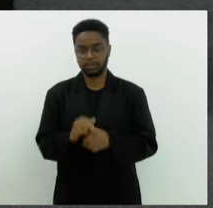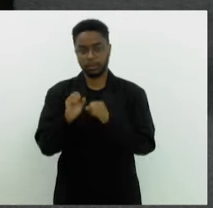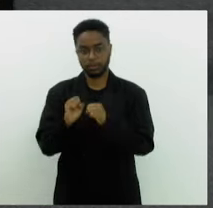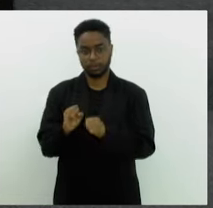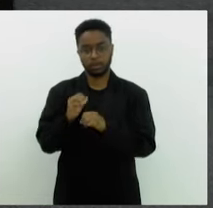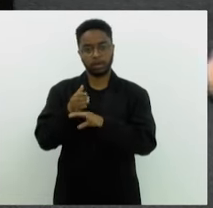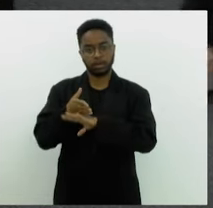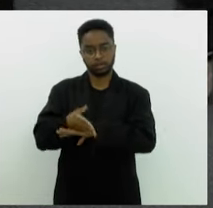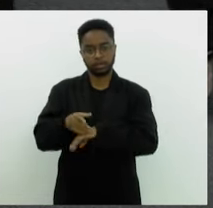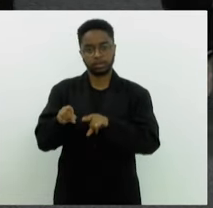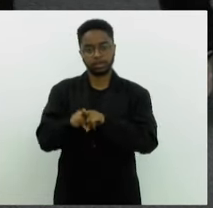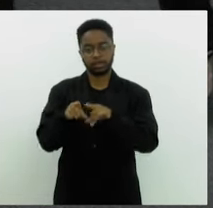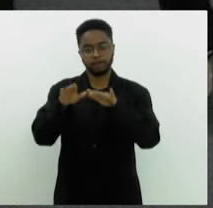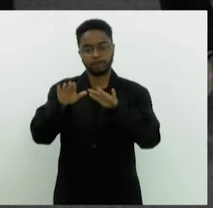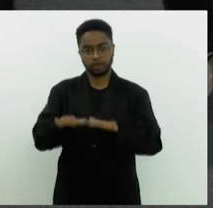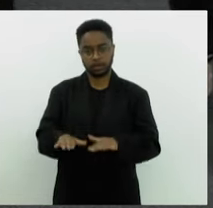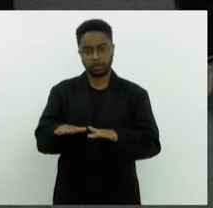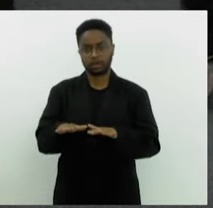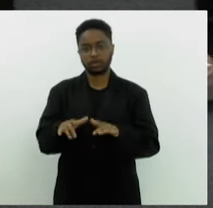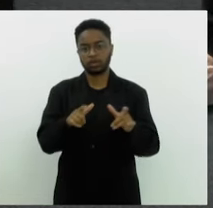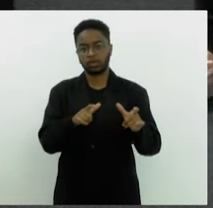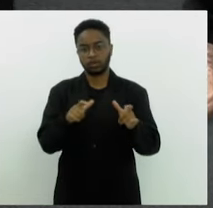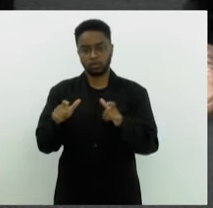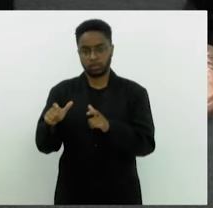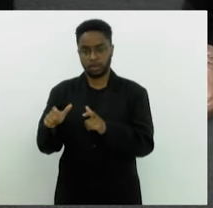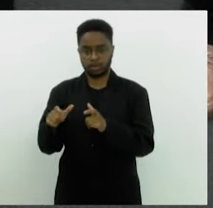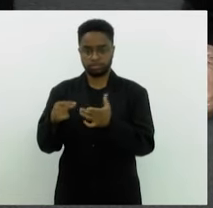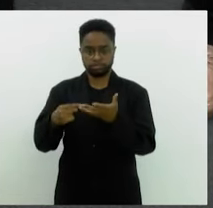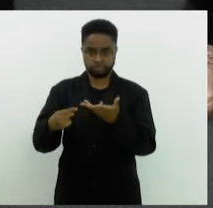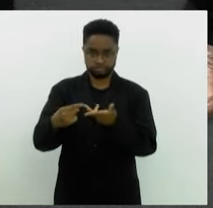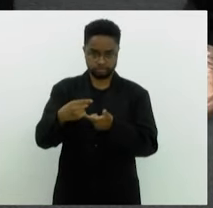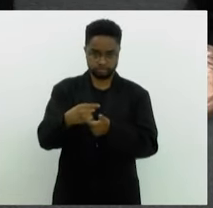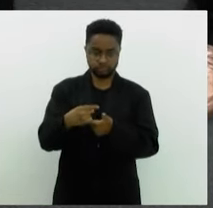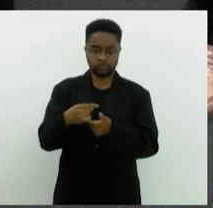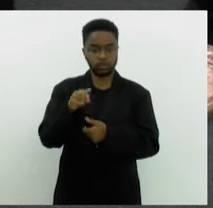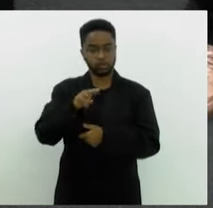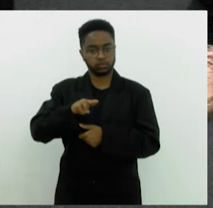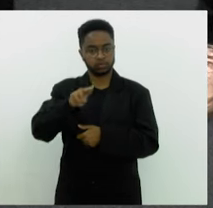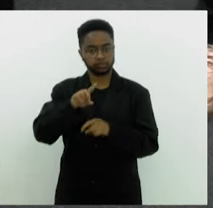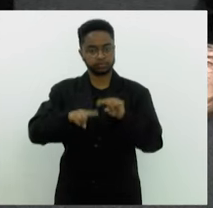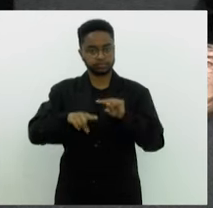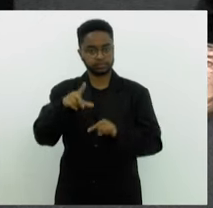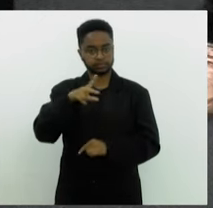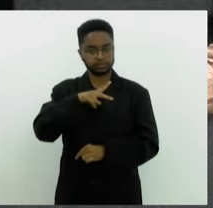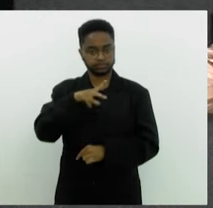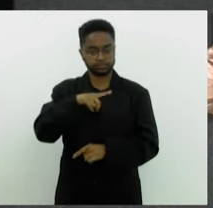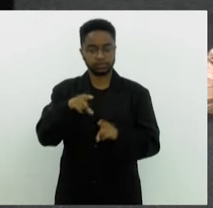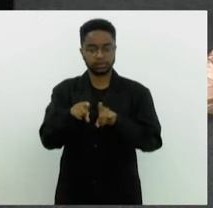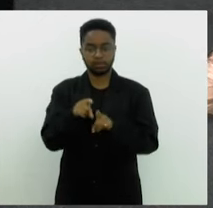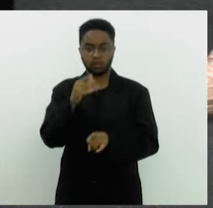ingressem e permaneçam em locais que menciona, portando utensílios de uso pessoal e alimentos para consumo